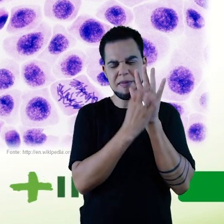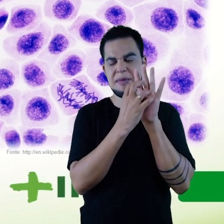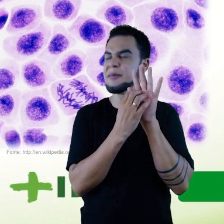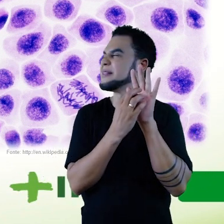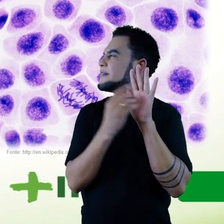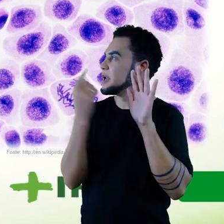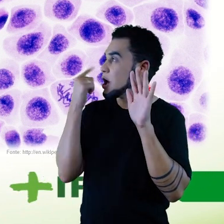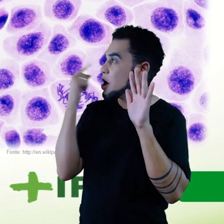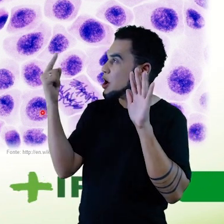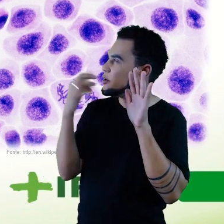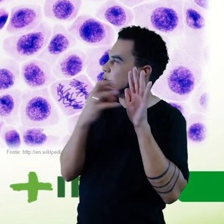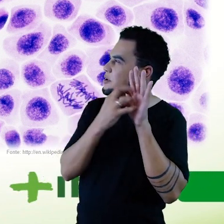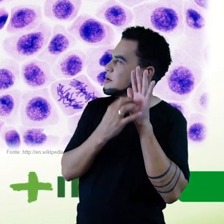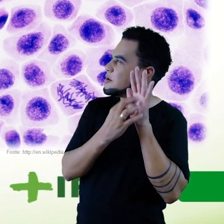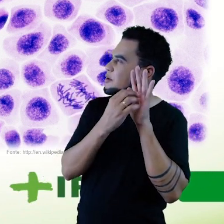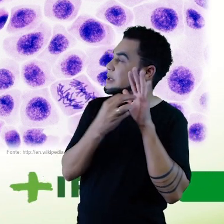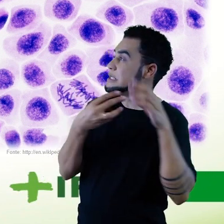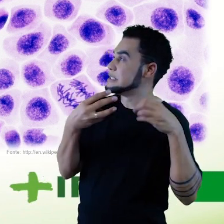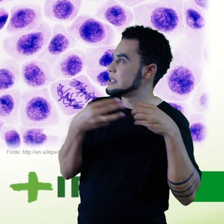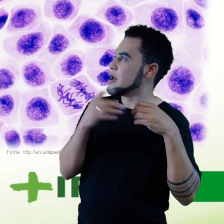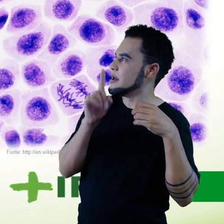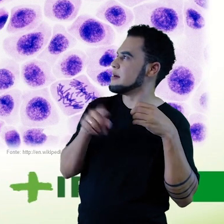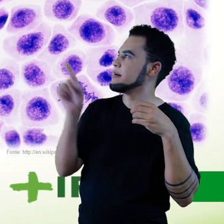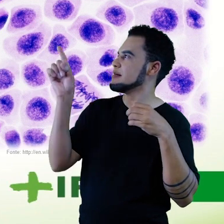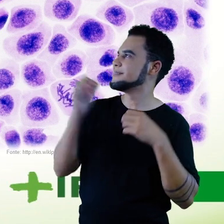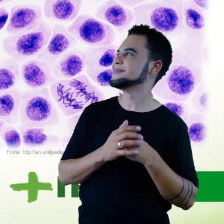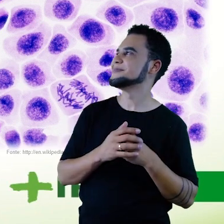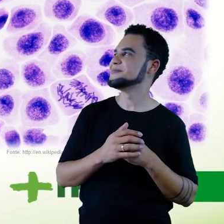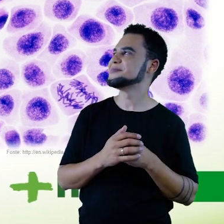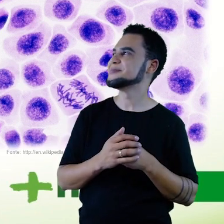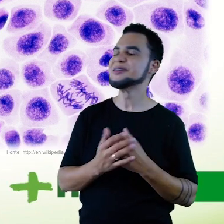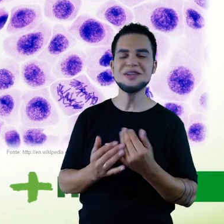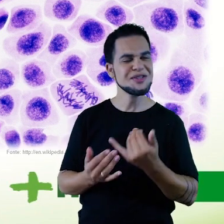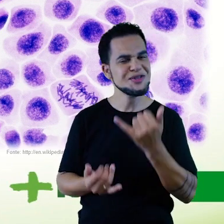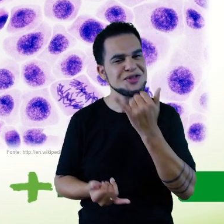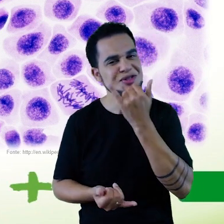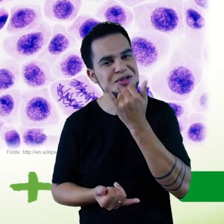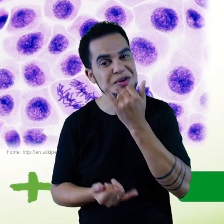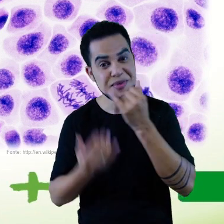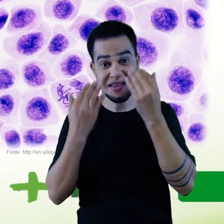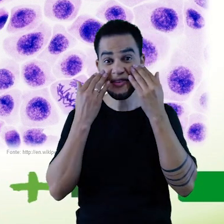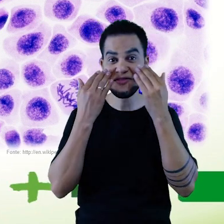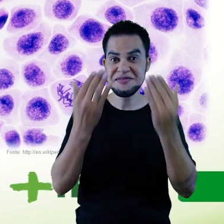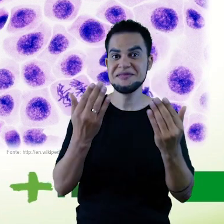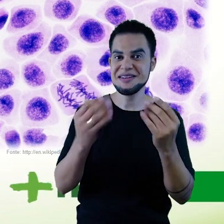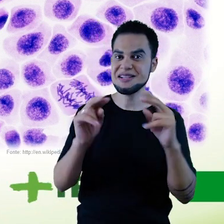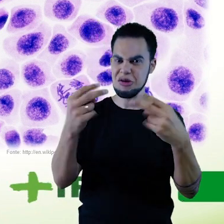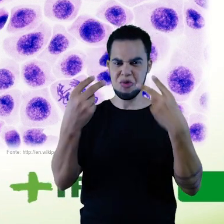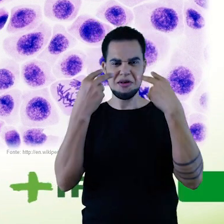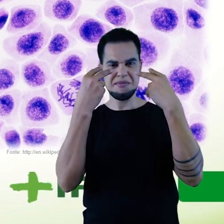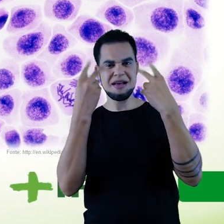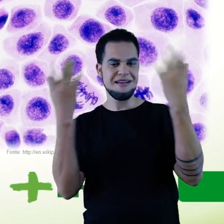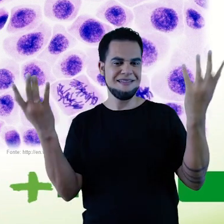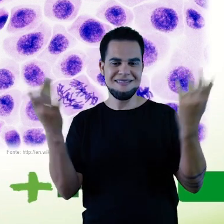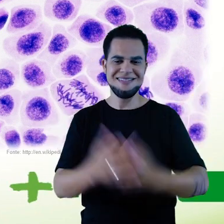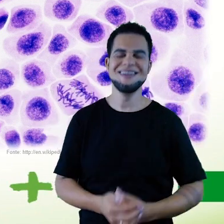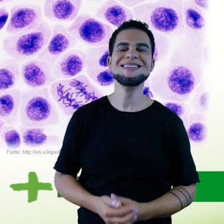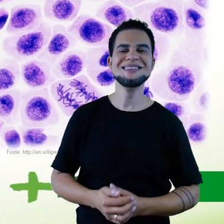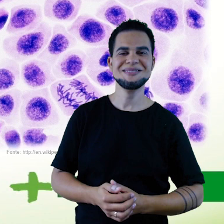vendo a célula aqui? É essa aqui. Desculpa, gente, eu estava na frente, eu falando e você olhando para minha